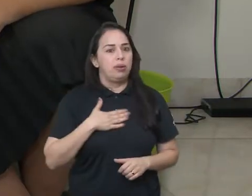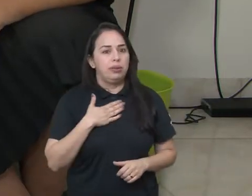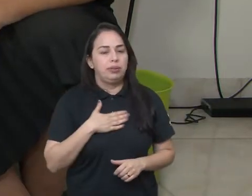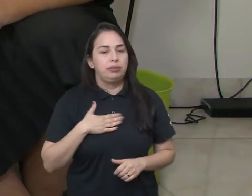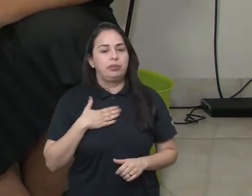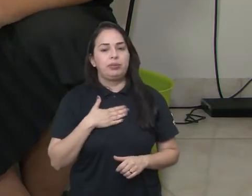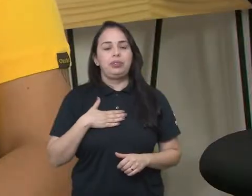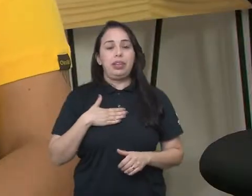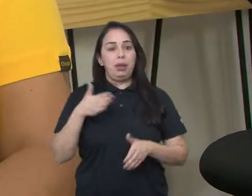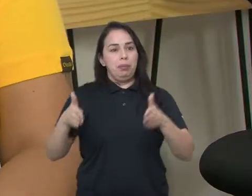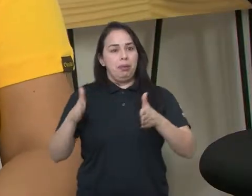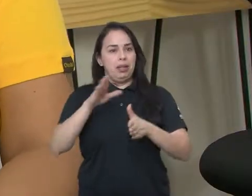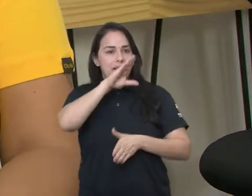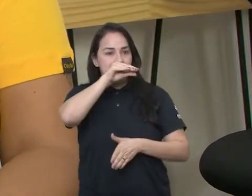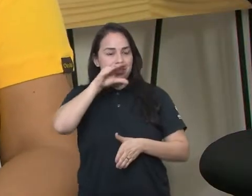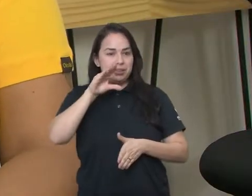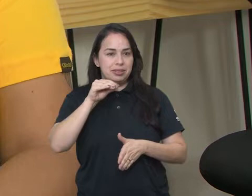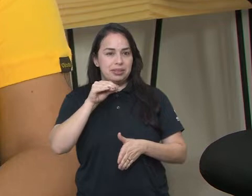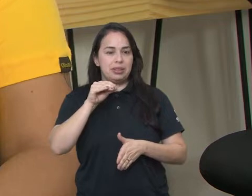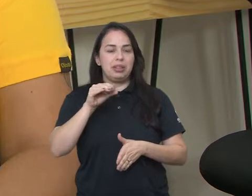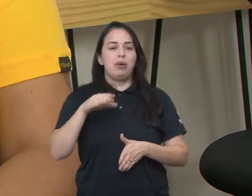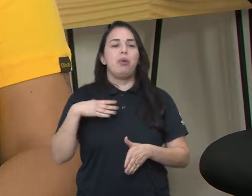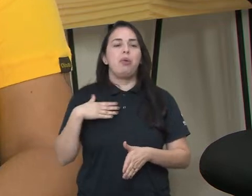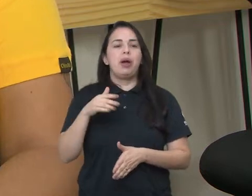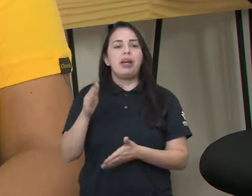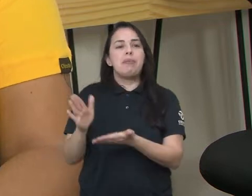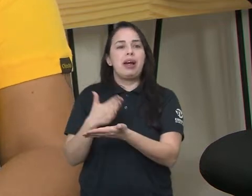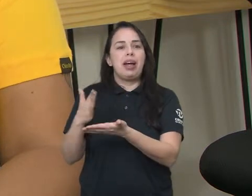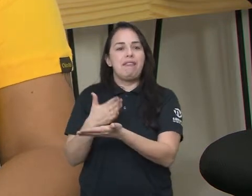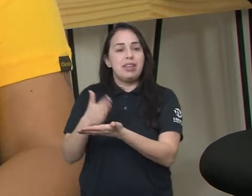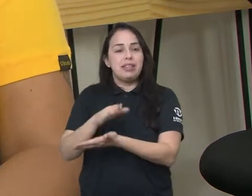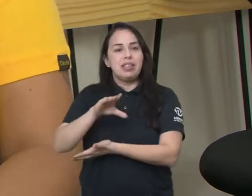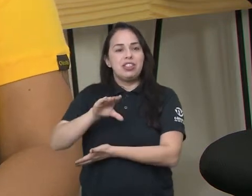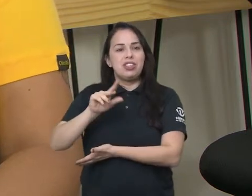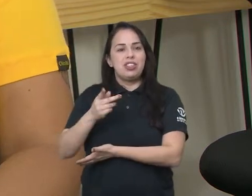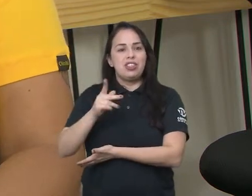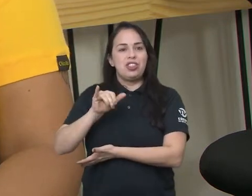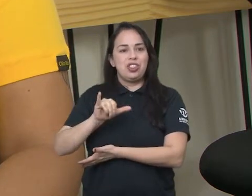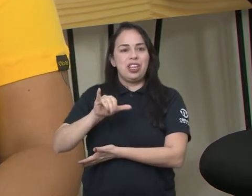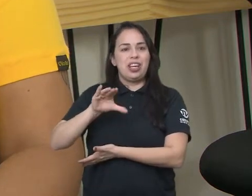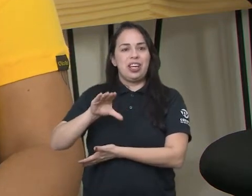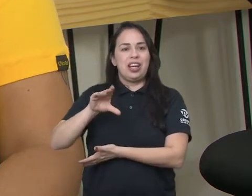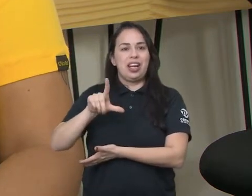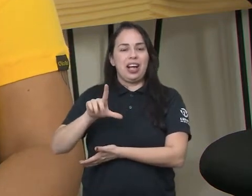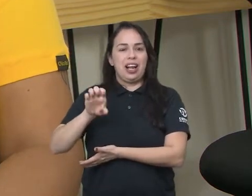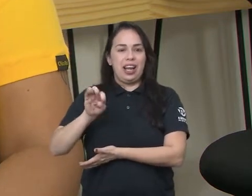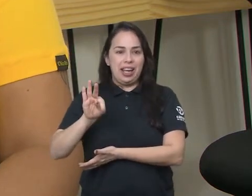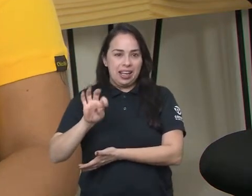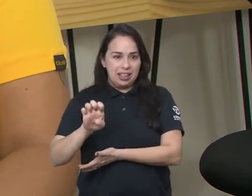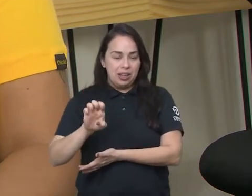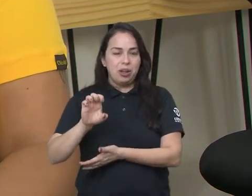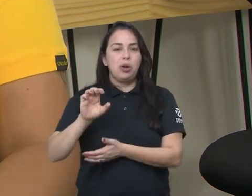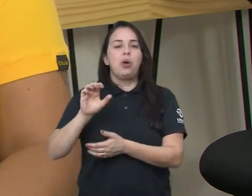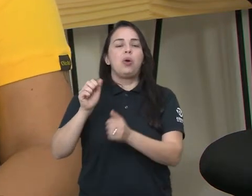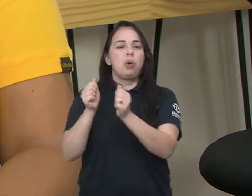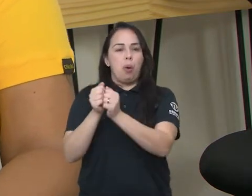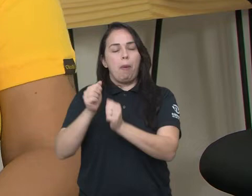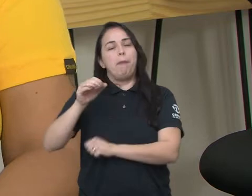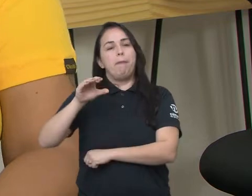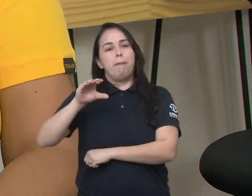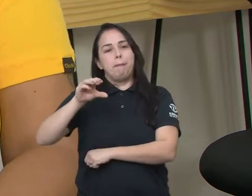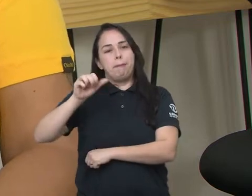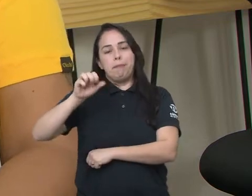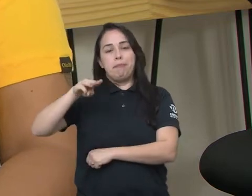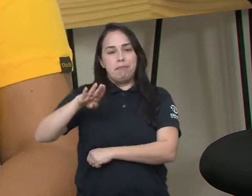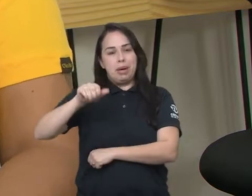Já tinha gostado. Então, essa adolescência veio muito Chiclete com Banana, que era uma revista que tinha na época dos anos 80. Eu ainda cheguei